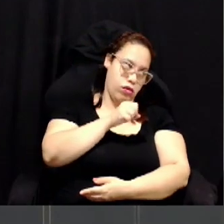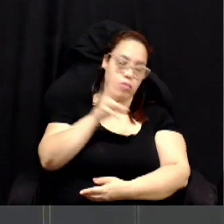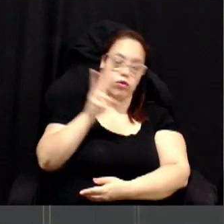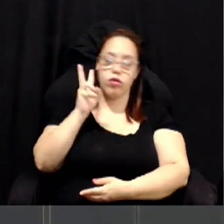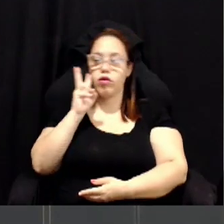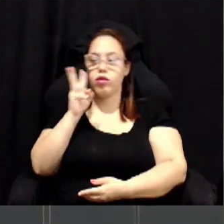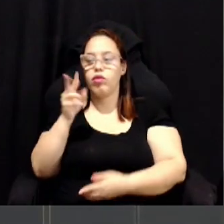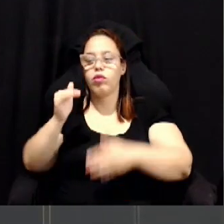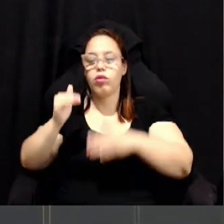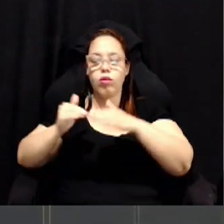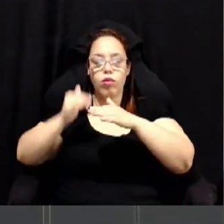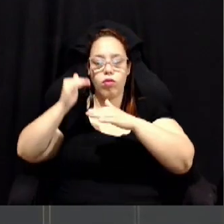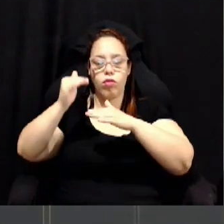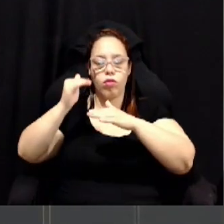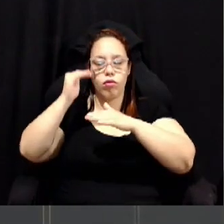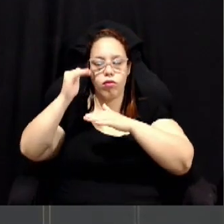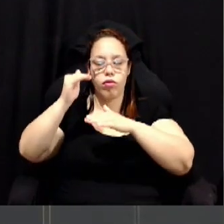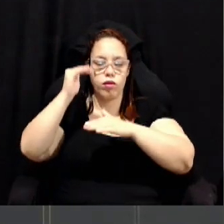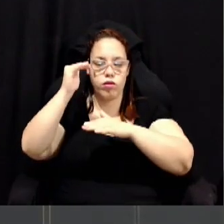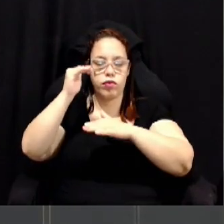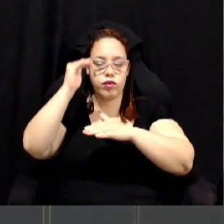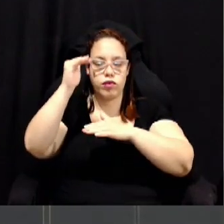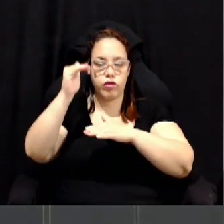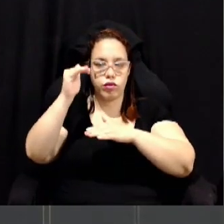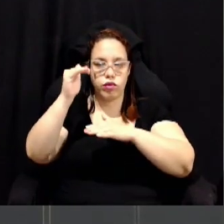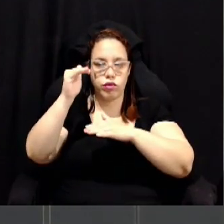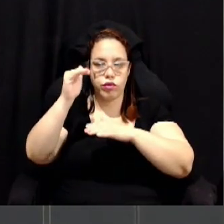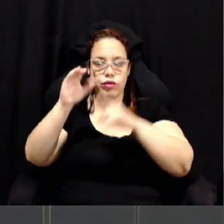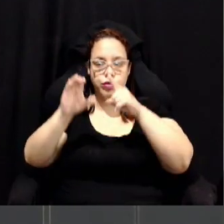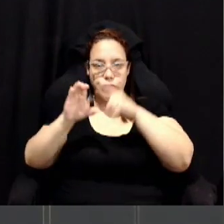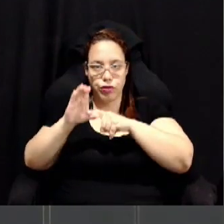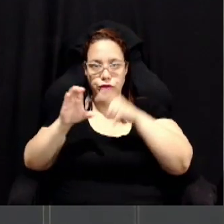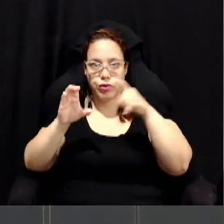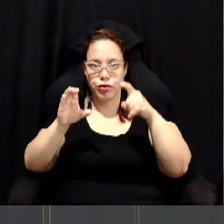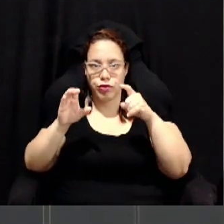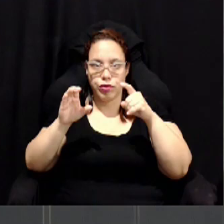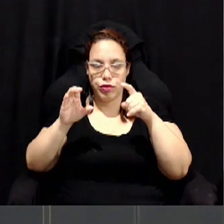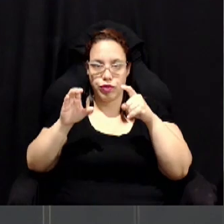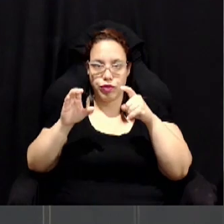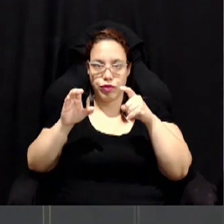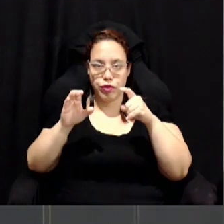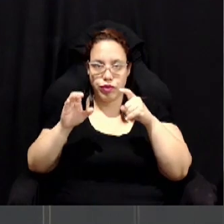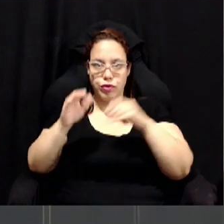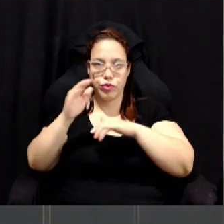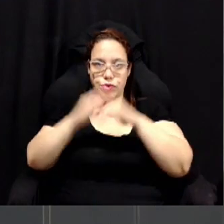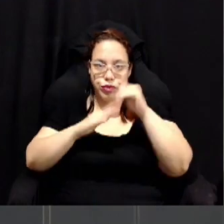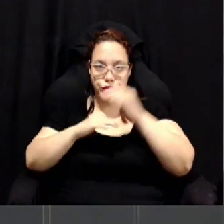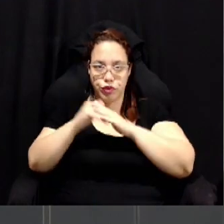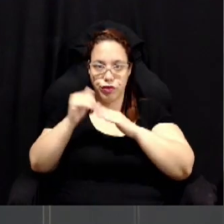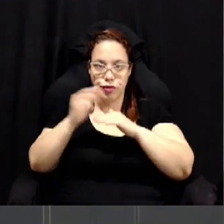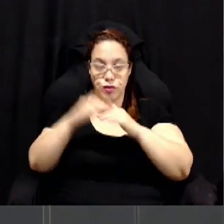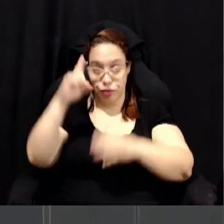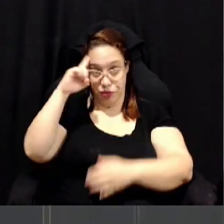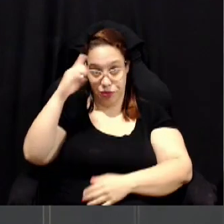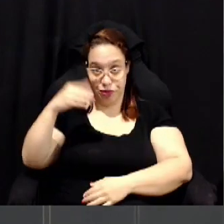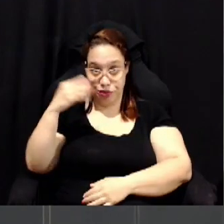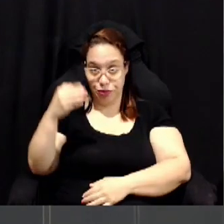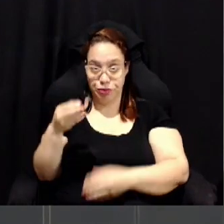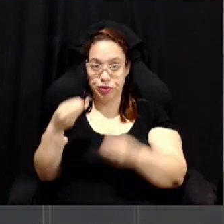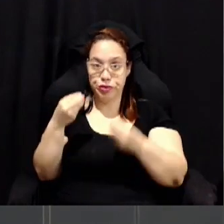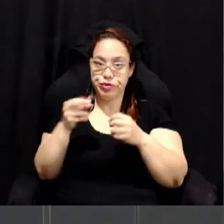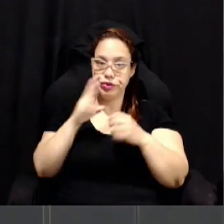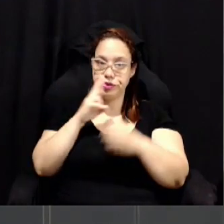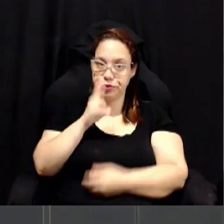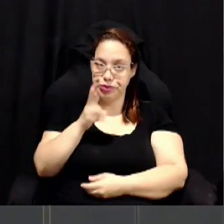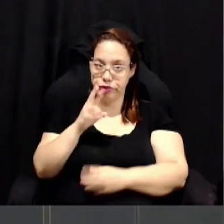progresso, né, no desenvolvimento, na autonomia, na independência para as atividades de vida diária, como resultado de tudo